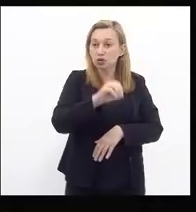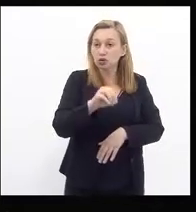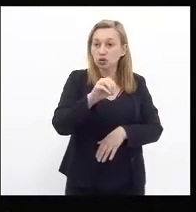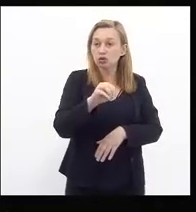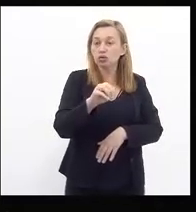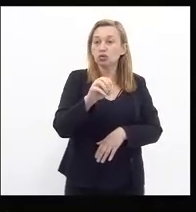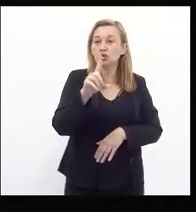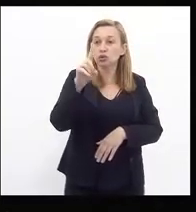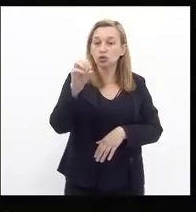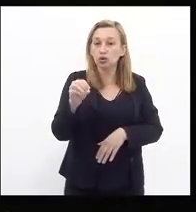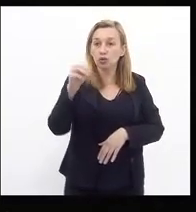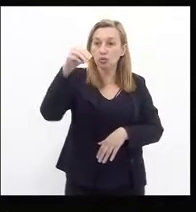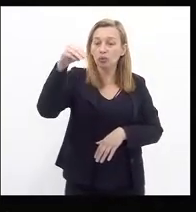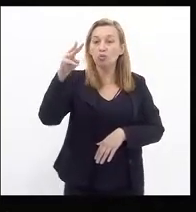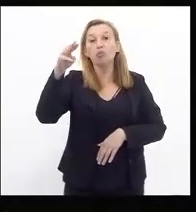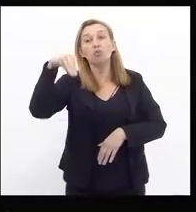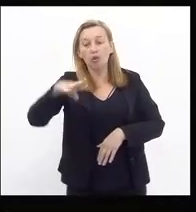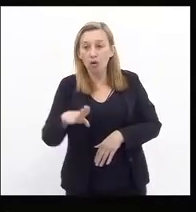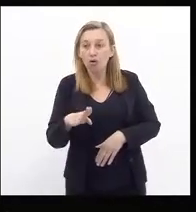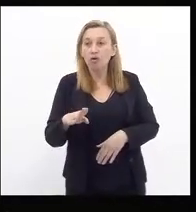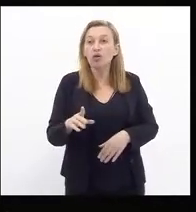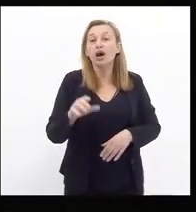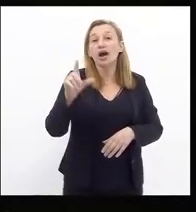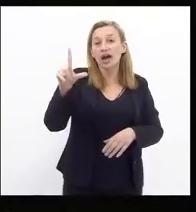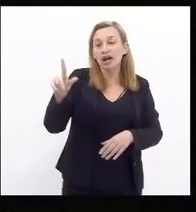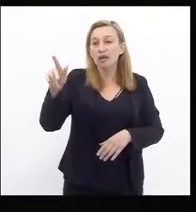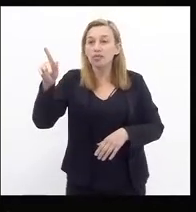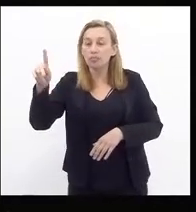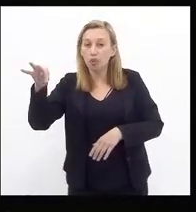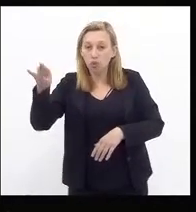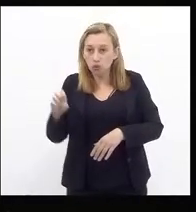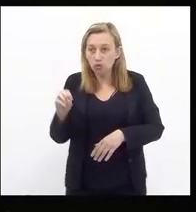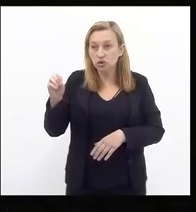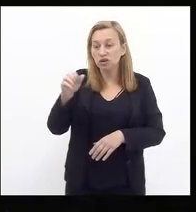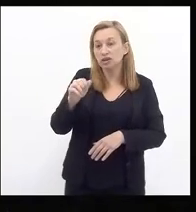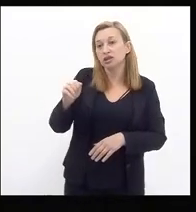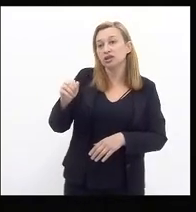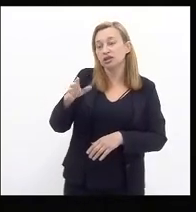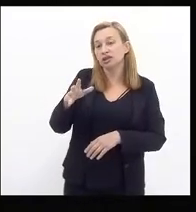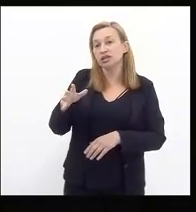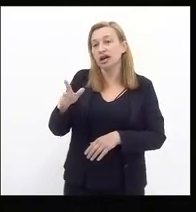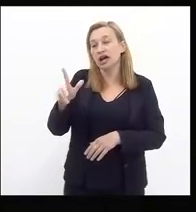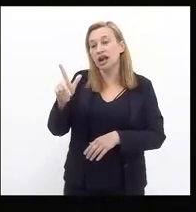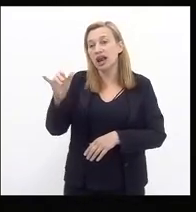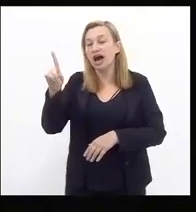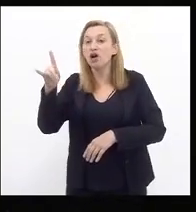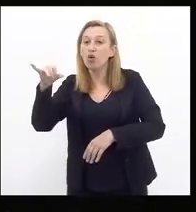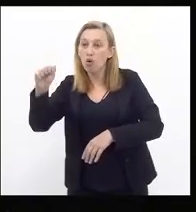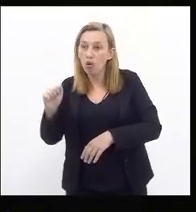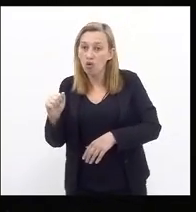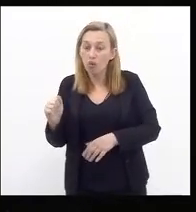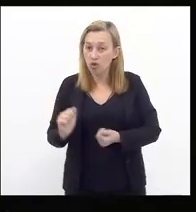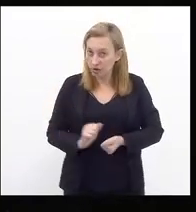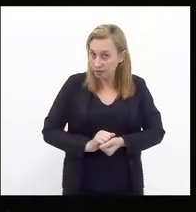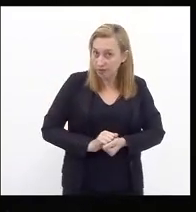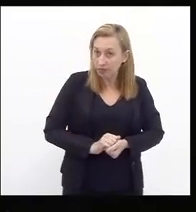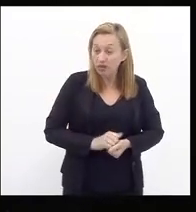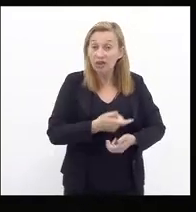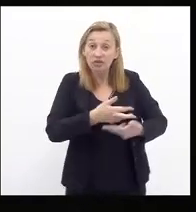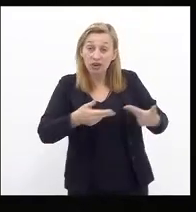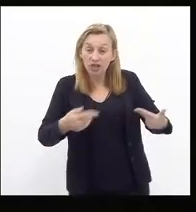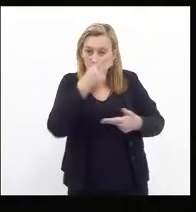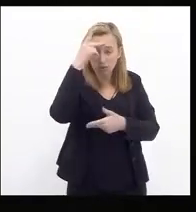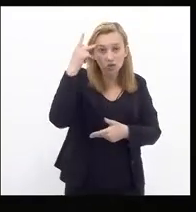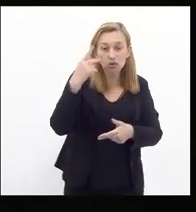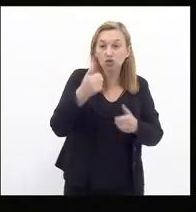heliponto da Lagoa os servidores públicos estão andando de ônibus e lá trabalhando